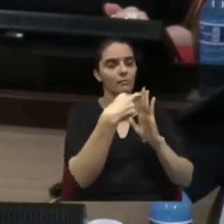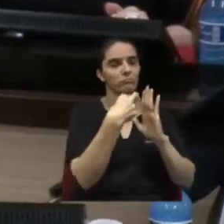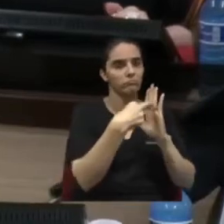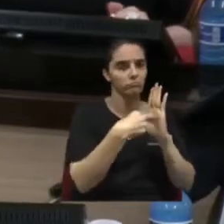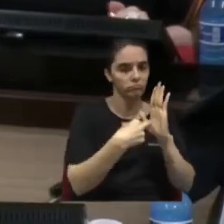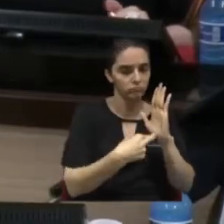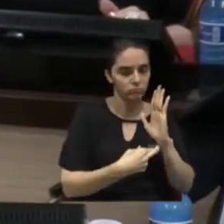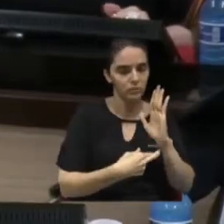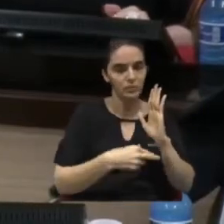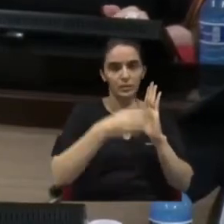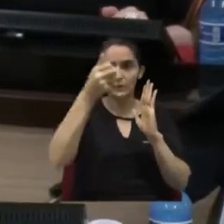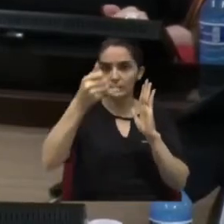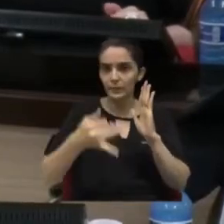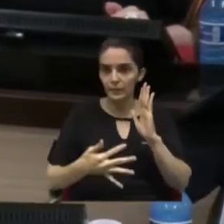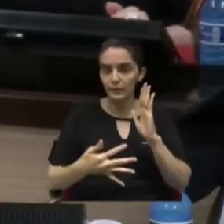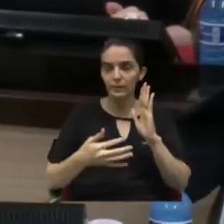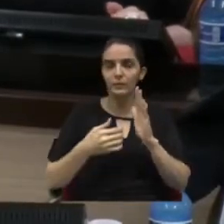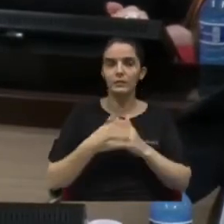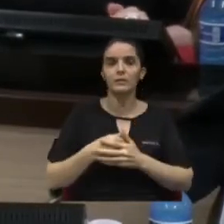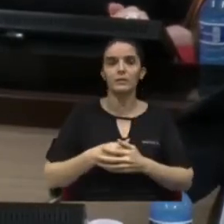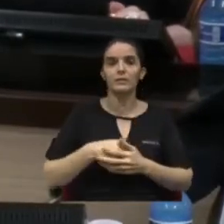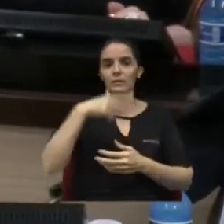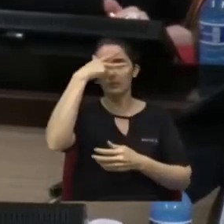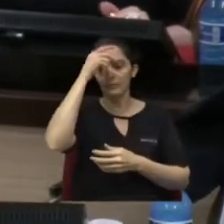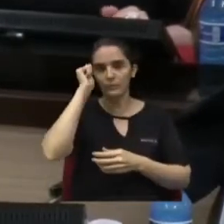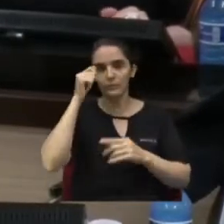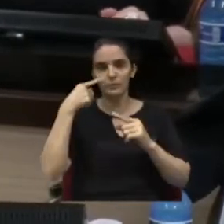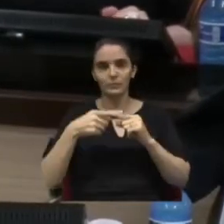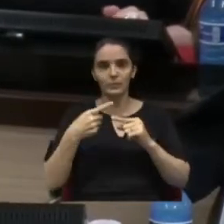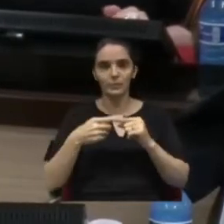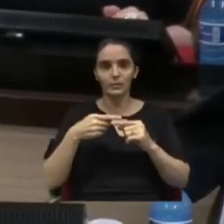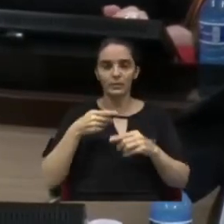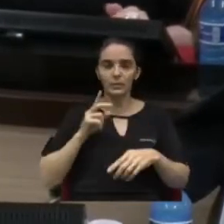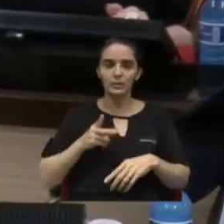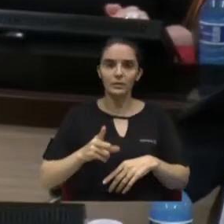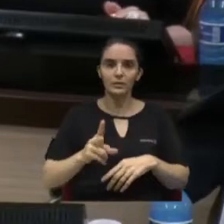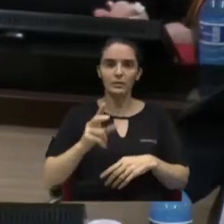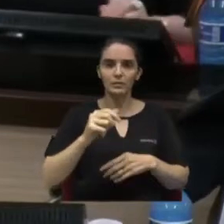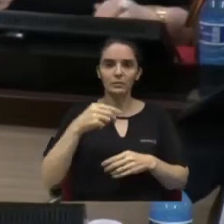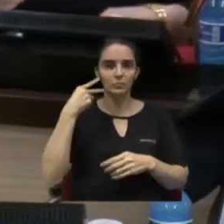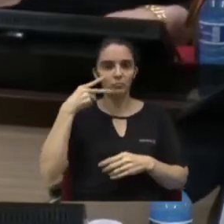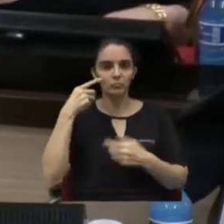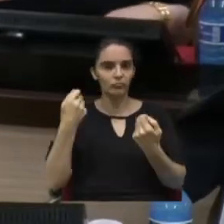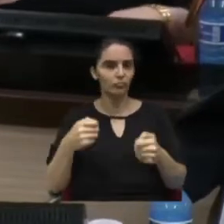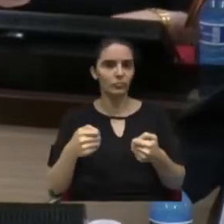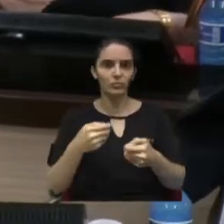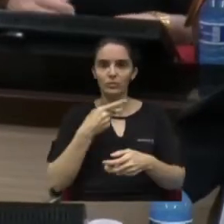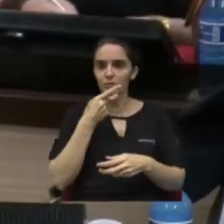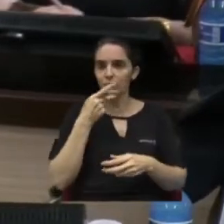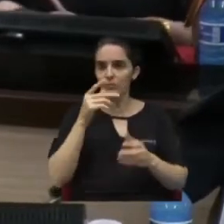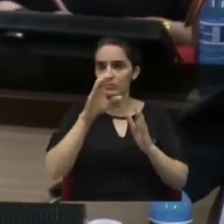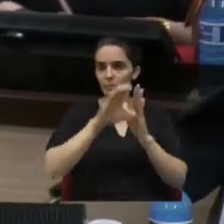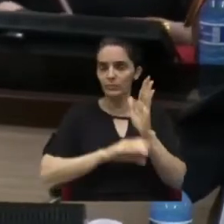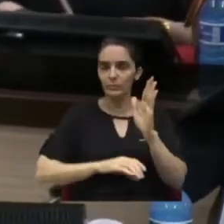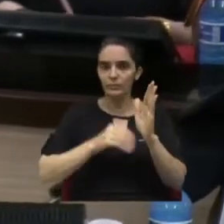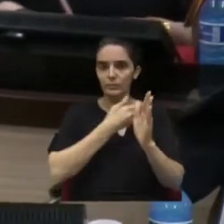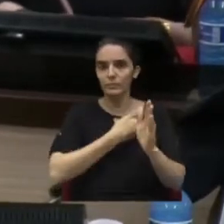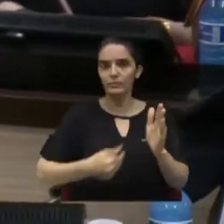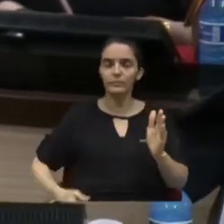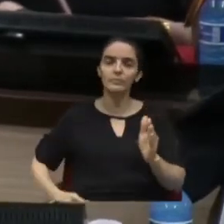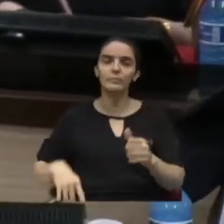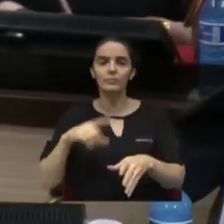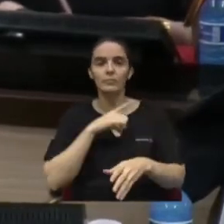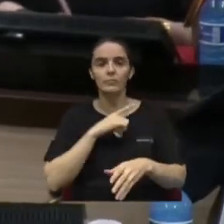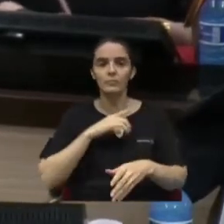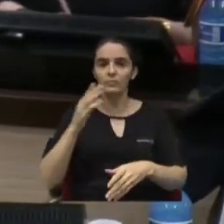dar alguma informação para que o vereador não tenha que, toda vez, provocar os concursos públicos que estão em